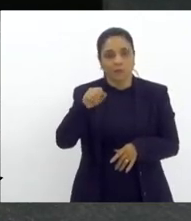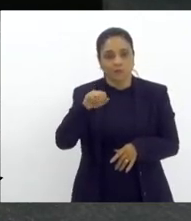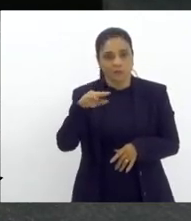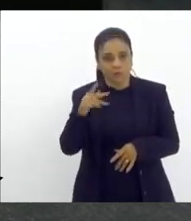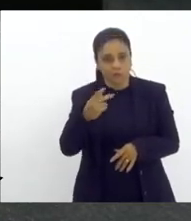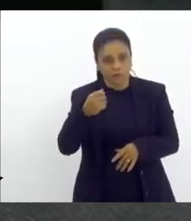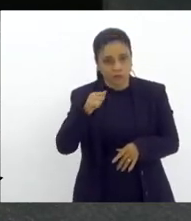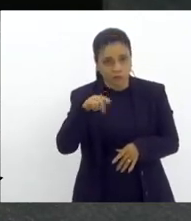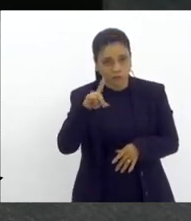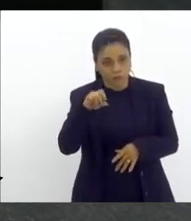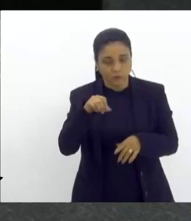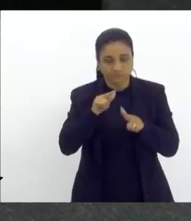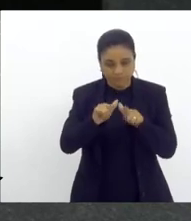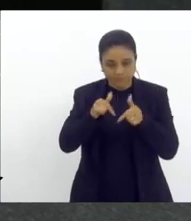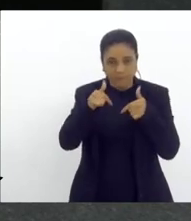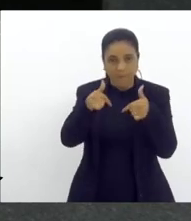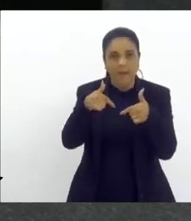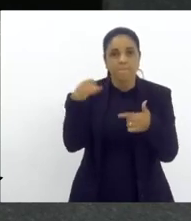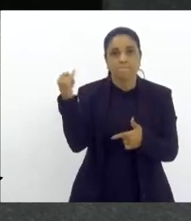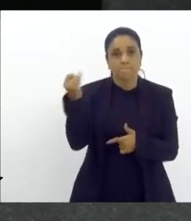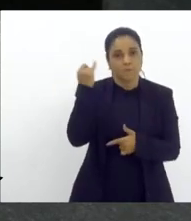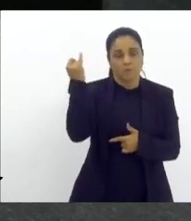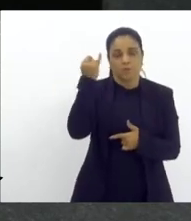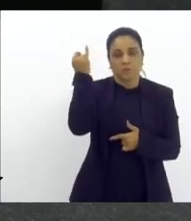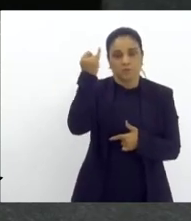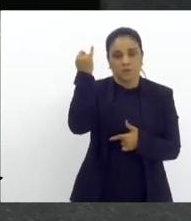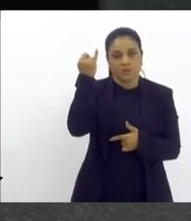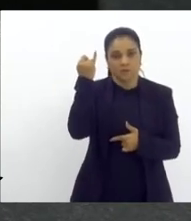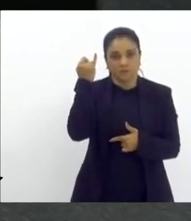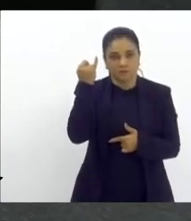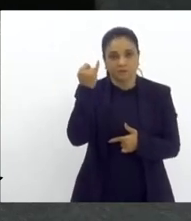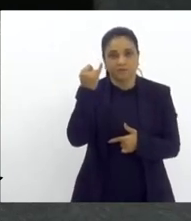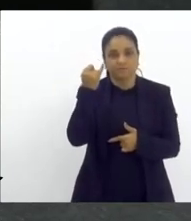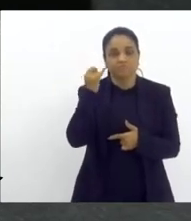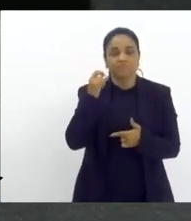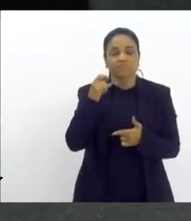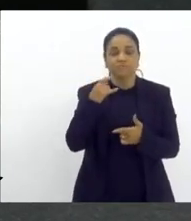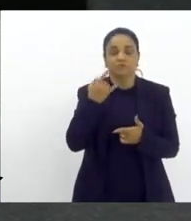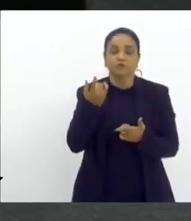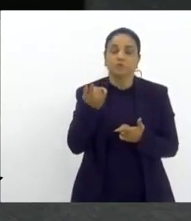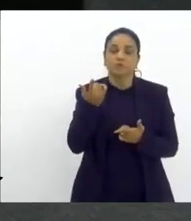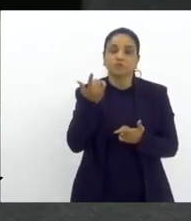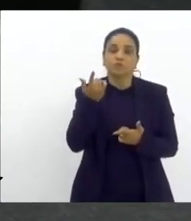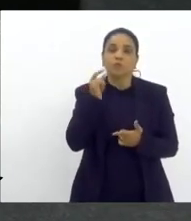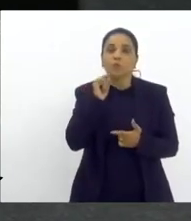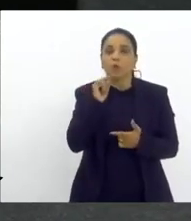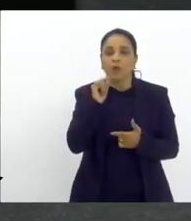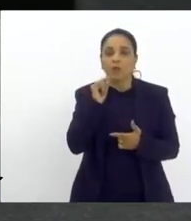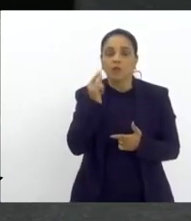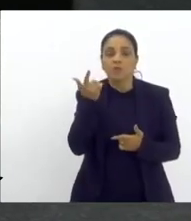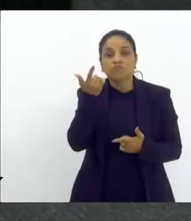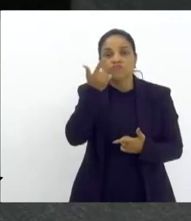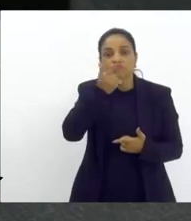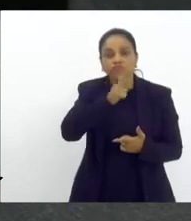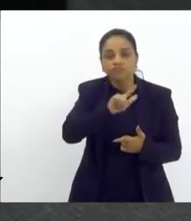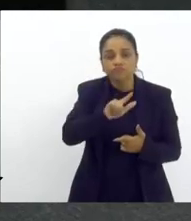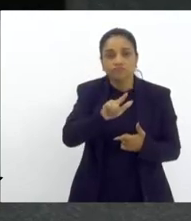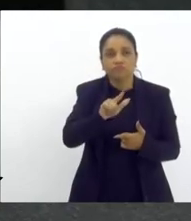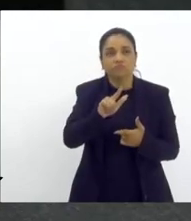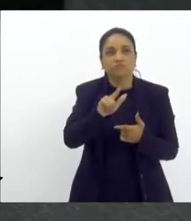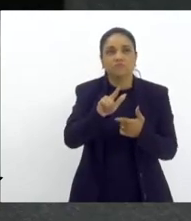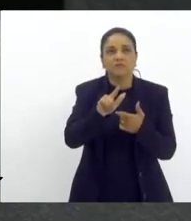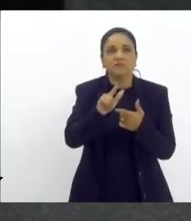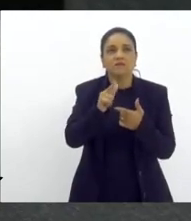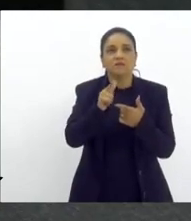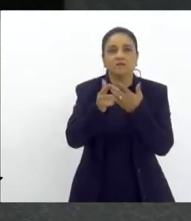iniciativa muito importante da gente resgatar aquilo que a gente vivenciou alguns anos